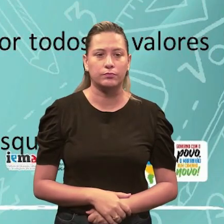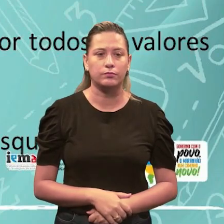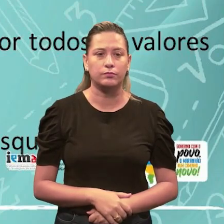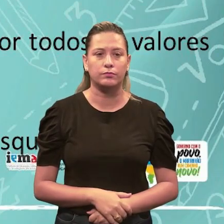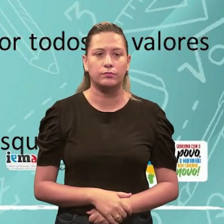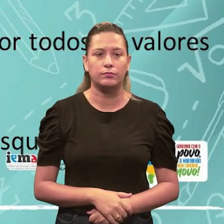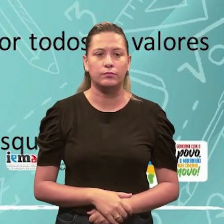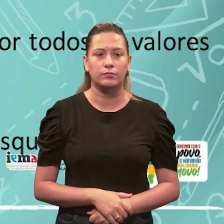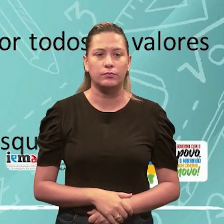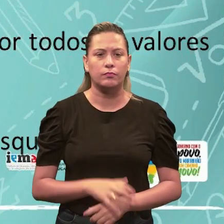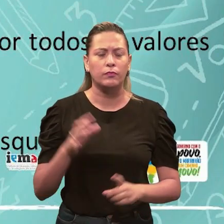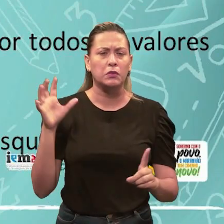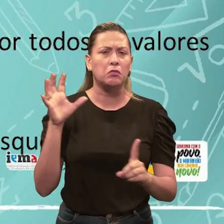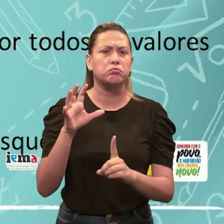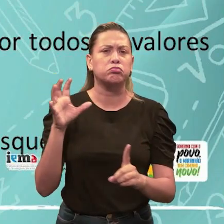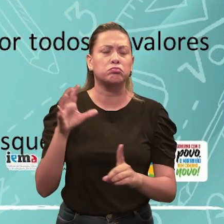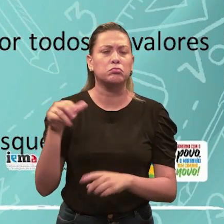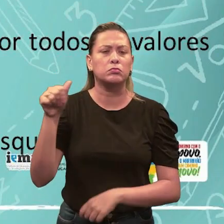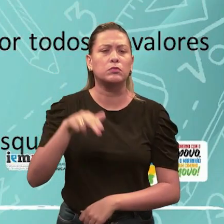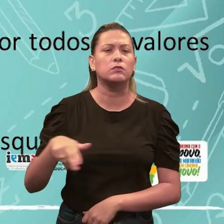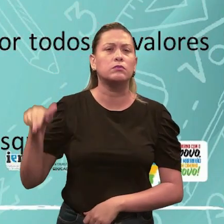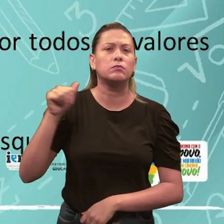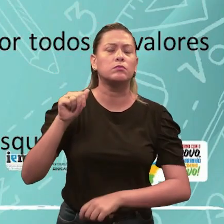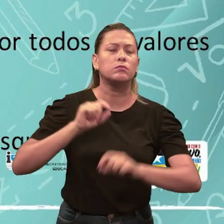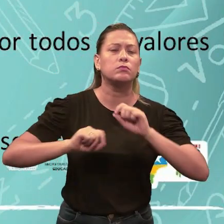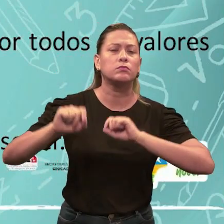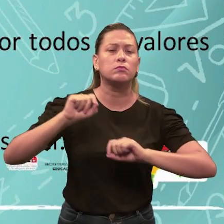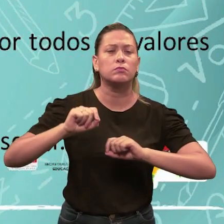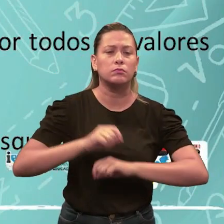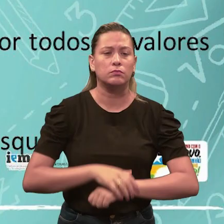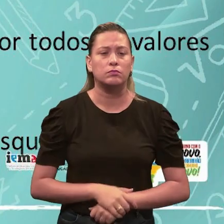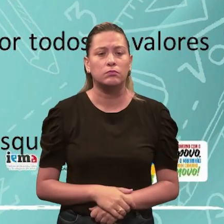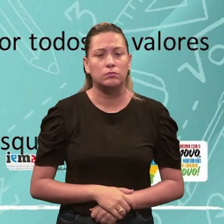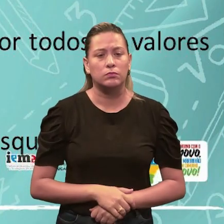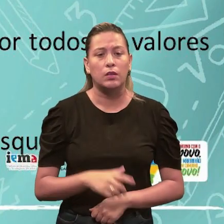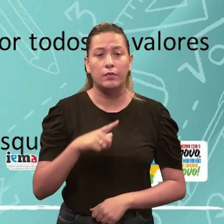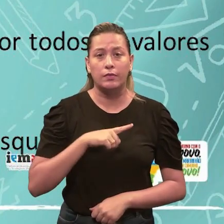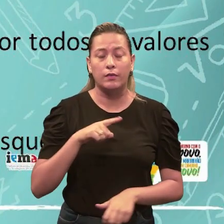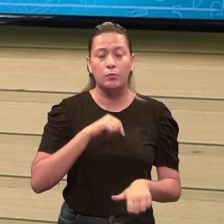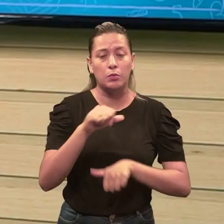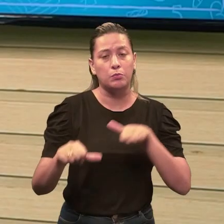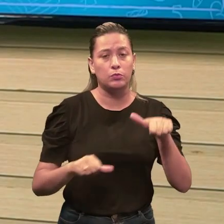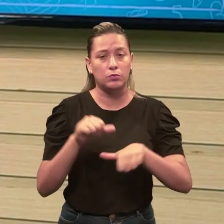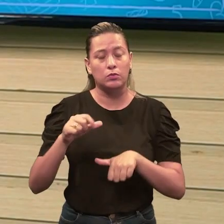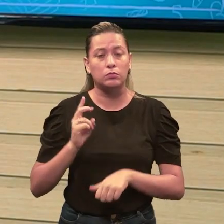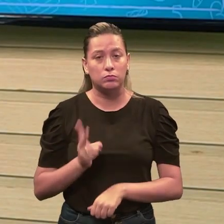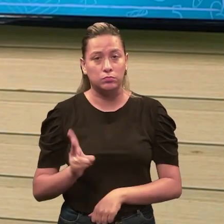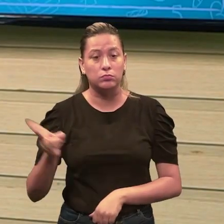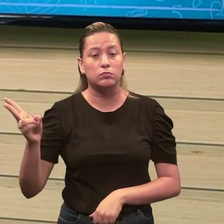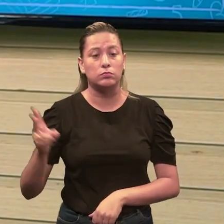é um sinal analógico, tá? Ele tem o quê? Uma variação contínua, ok? A gente viu lá